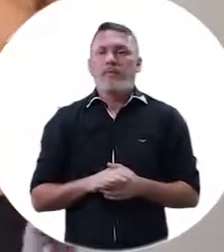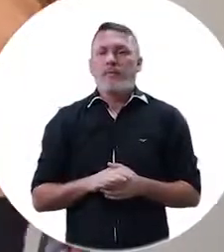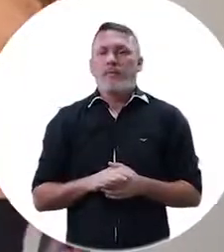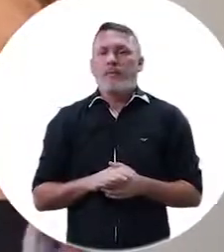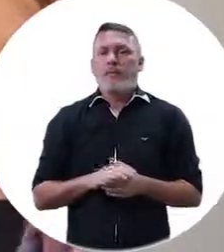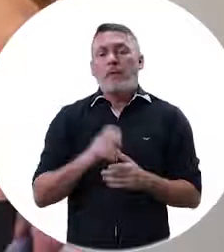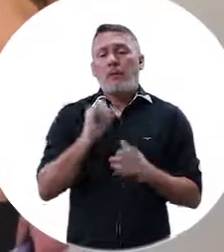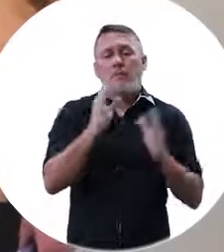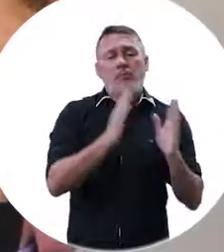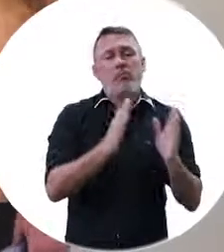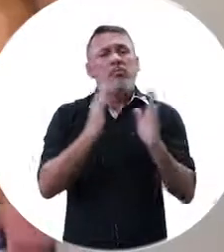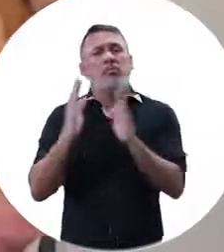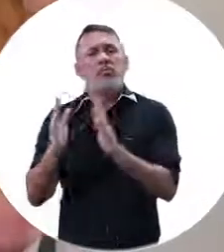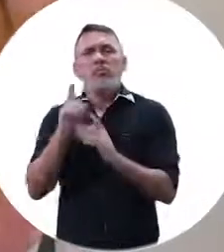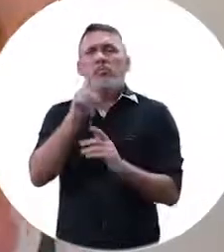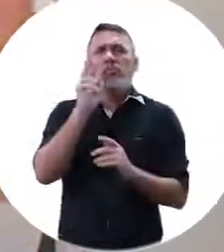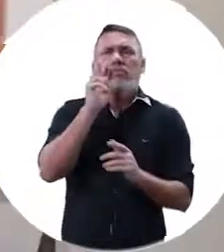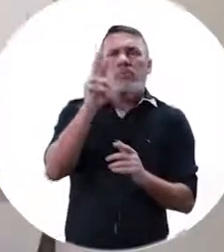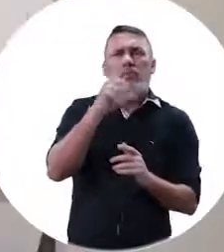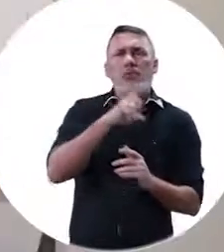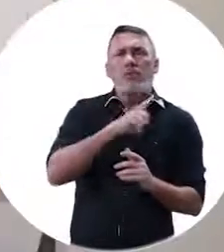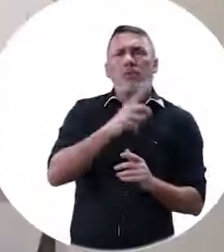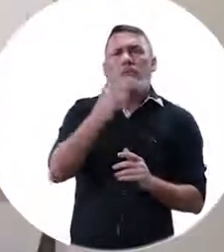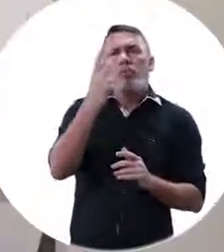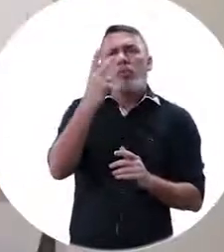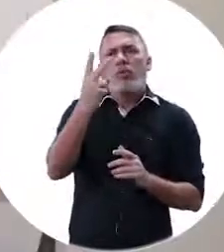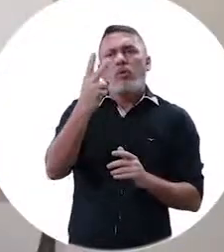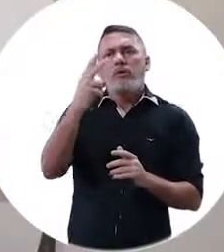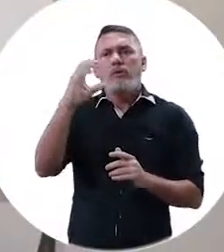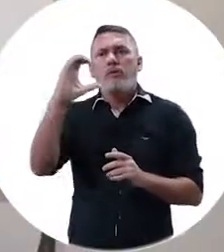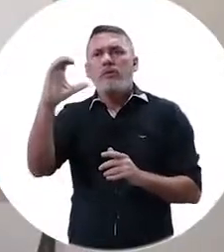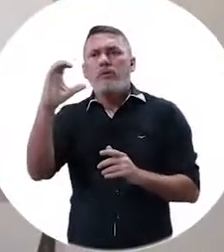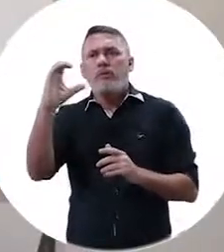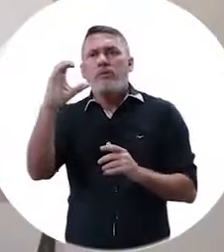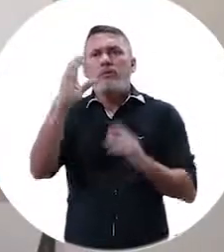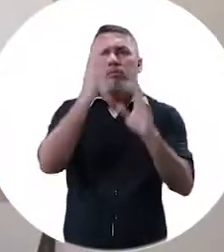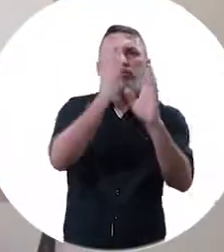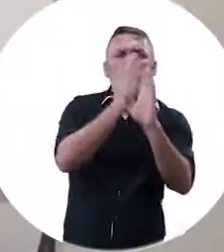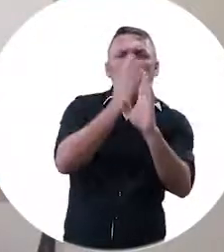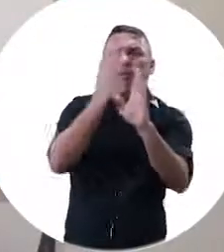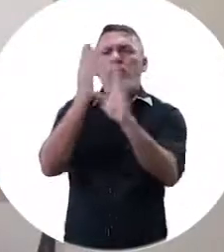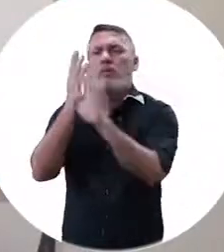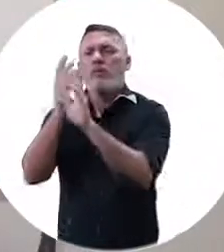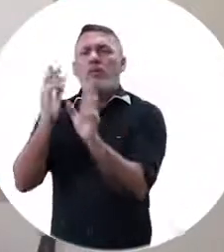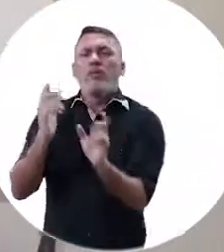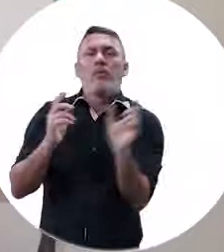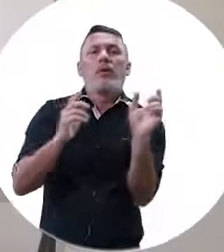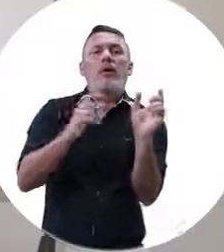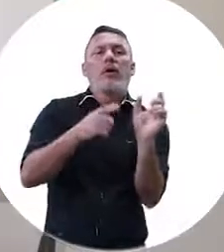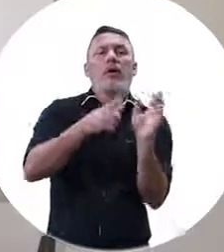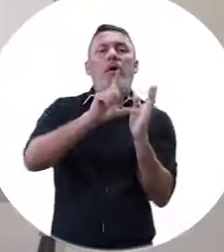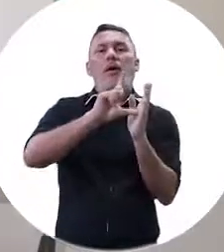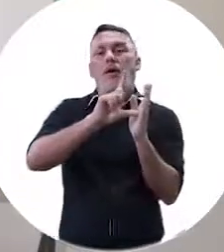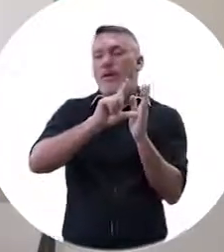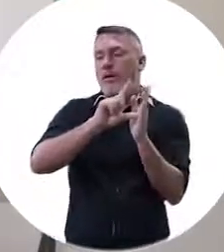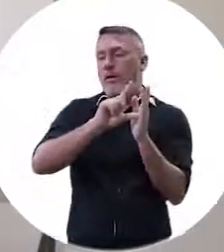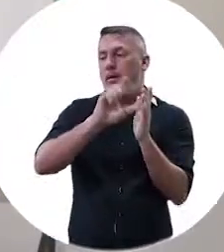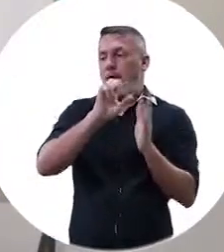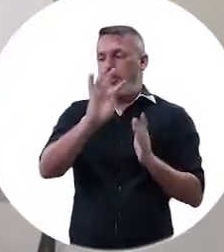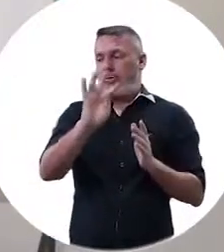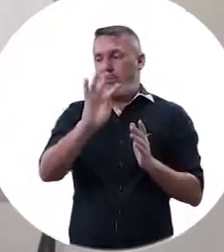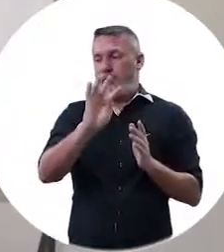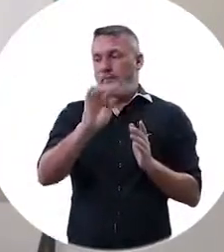Ok? Match. Se eu tiver 2 carbonos na cadeia principal, o prefixo é